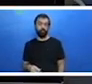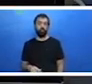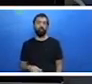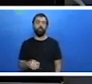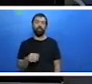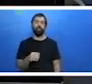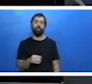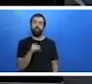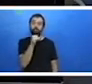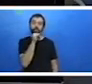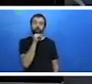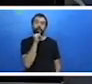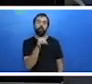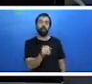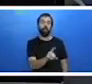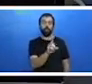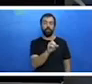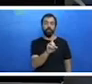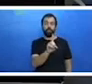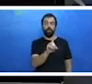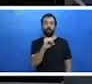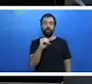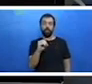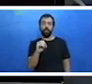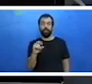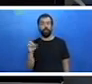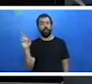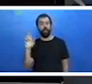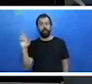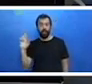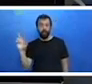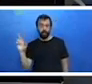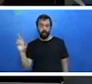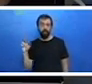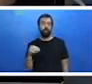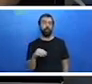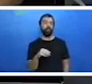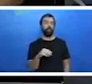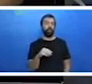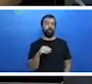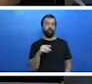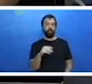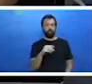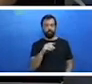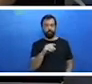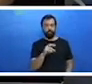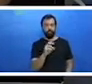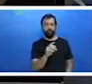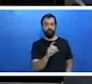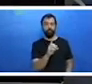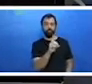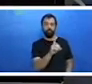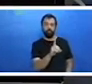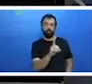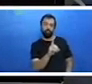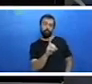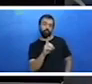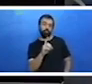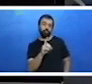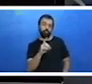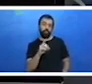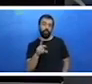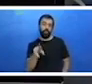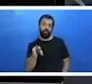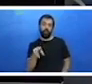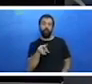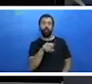10,00. Eu sei que eu tenho 10 reais e não tenho mais nenhum centavo. Agora, se eu tiver 10 reais e 50